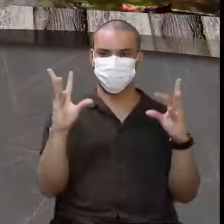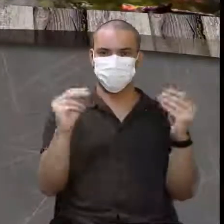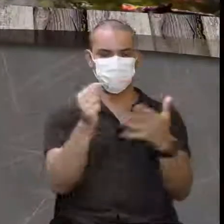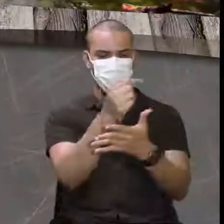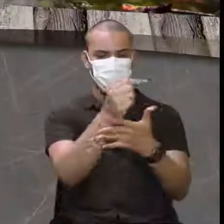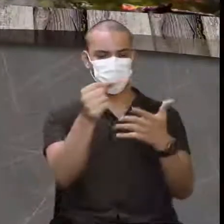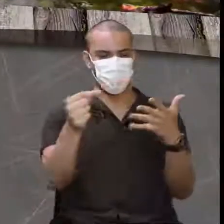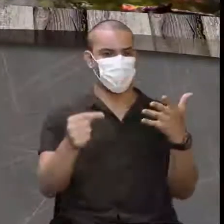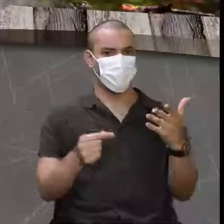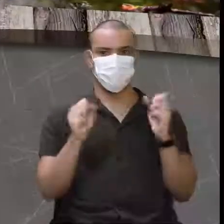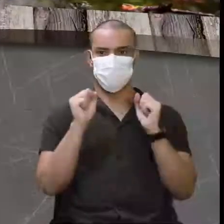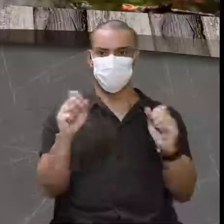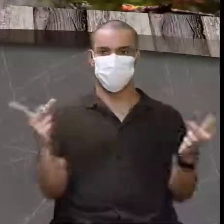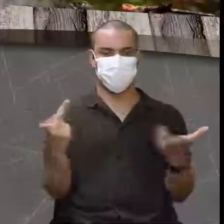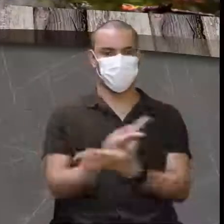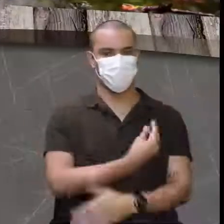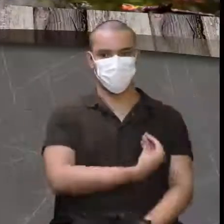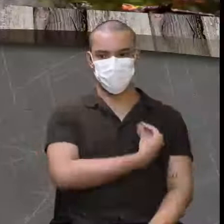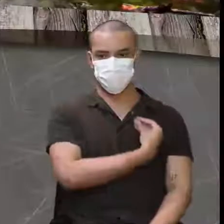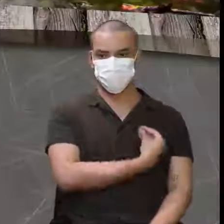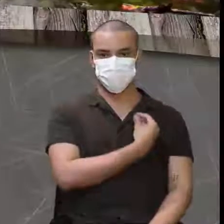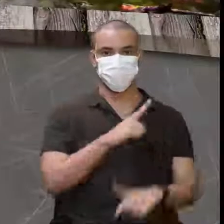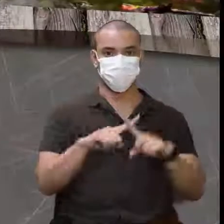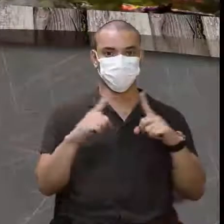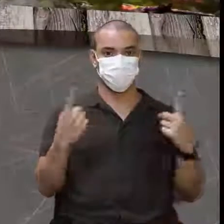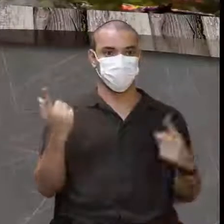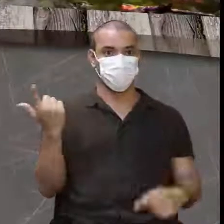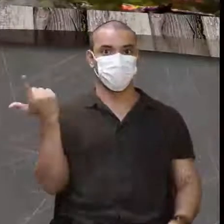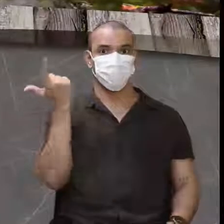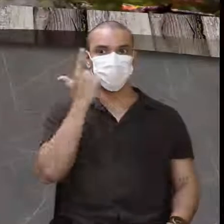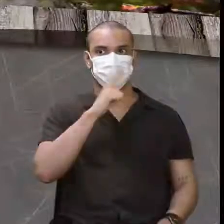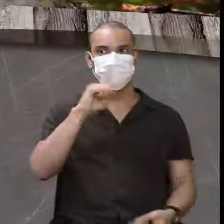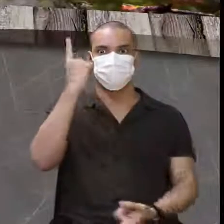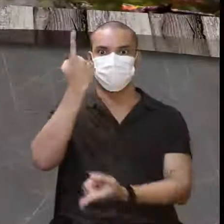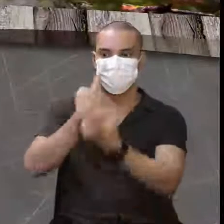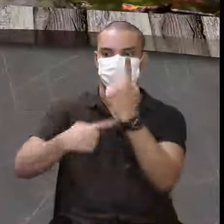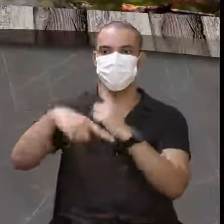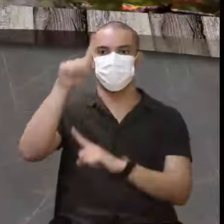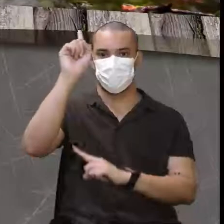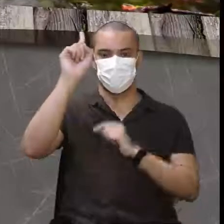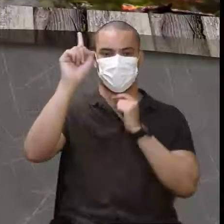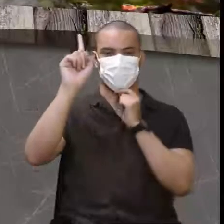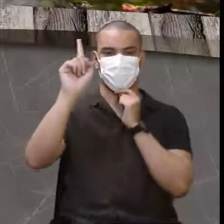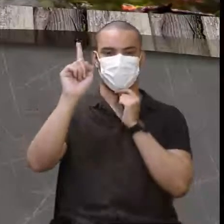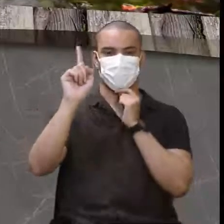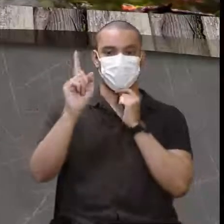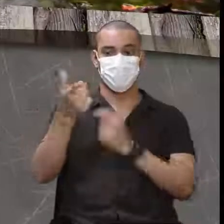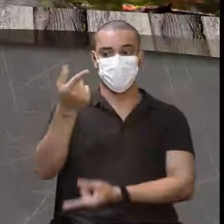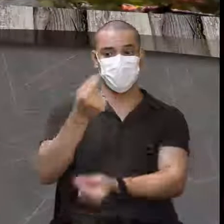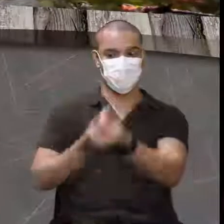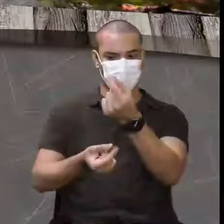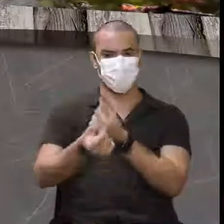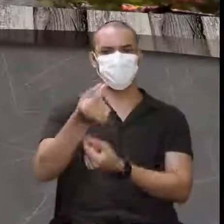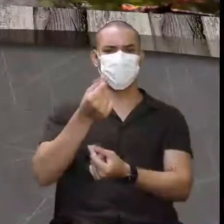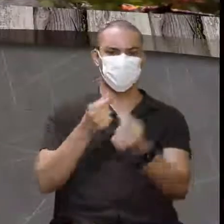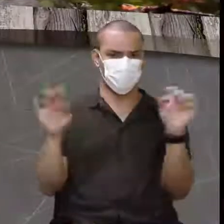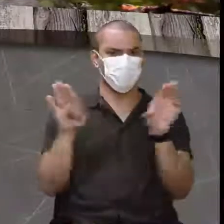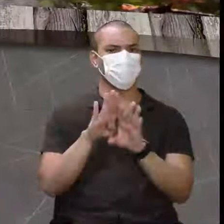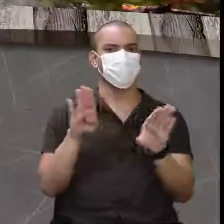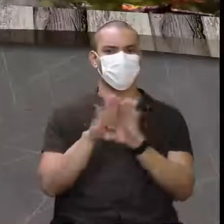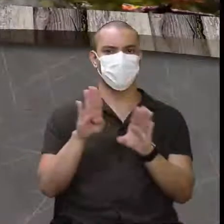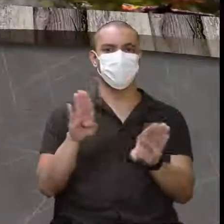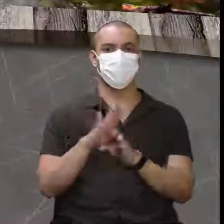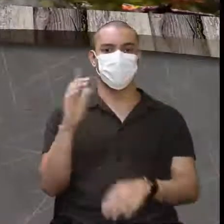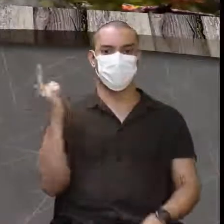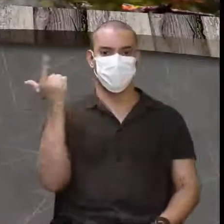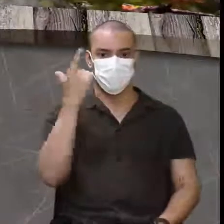fatos, percursos na nossa vida, mas que a gente consegue superar. A questão financeira também a gente vai